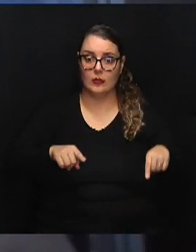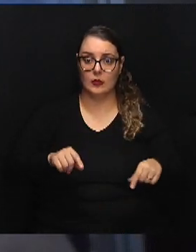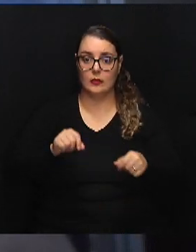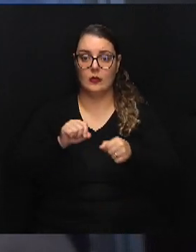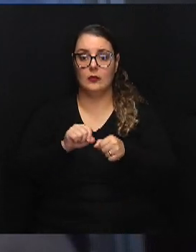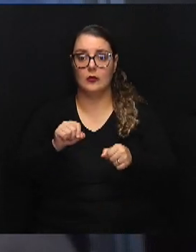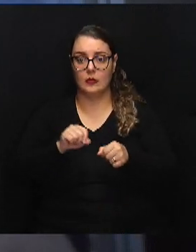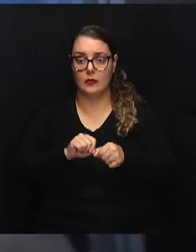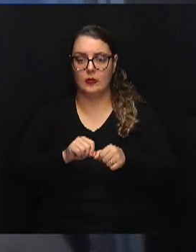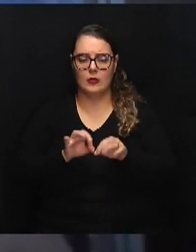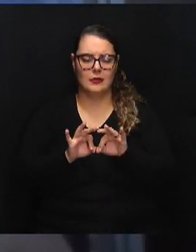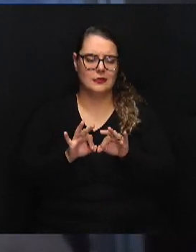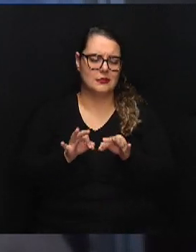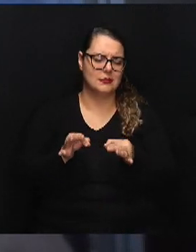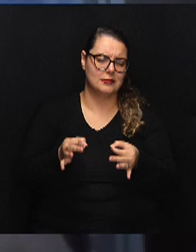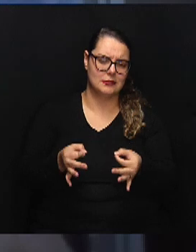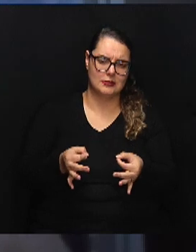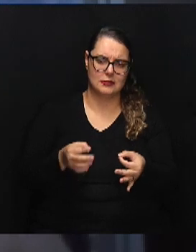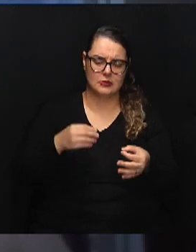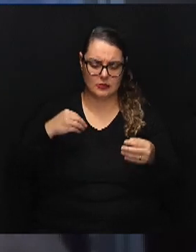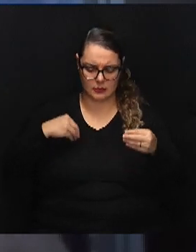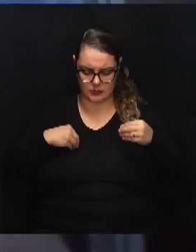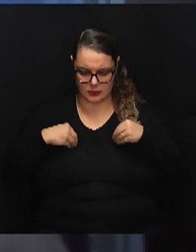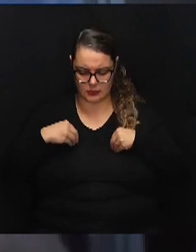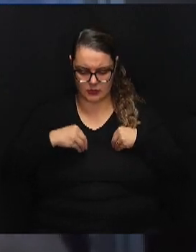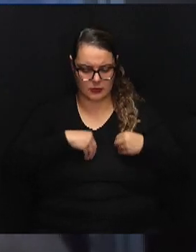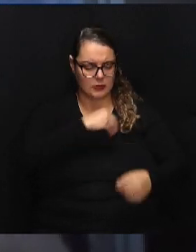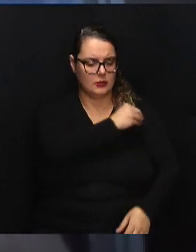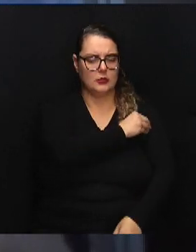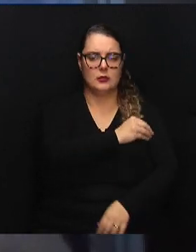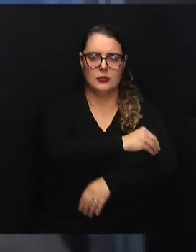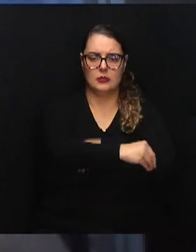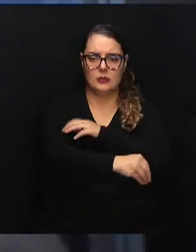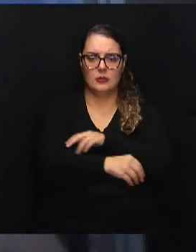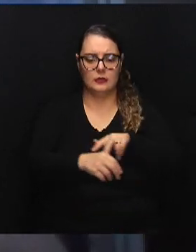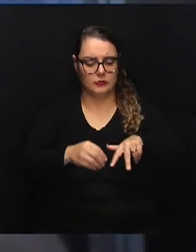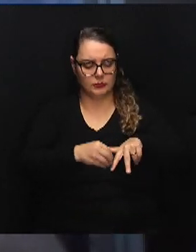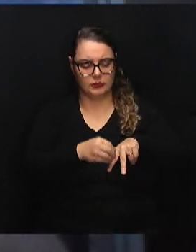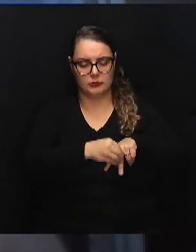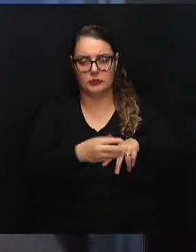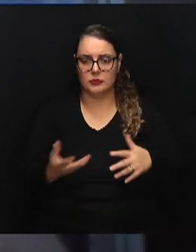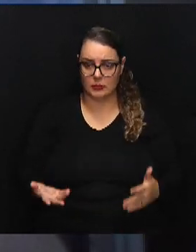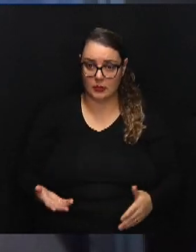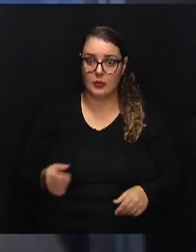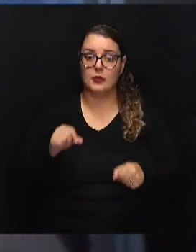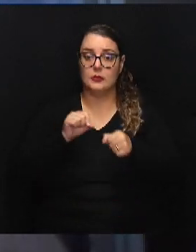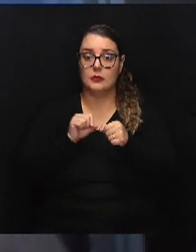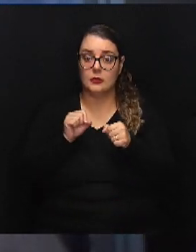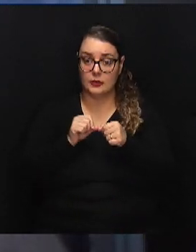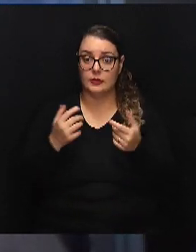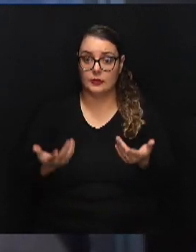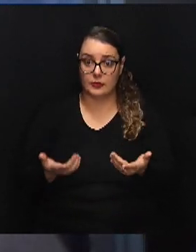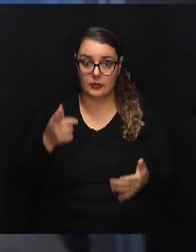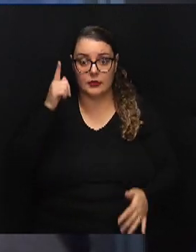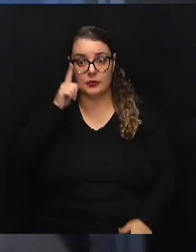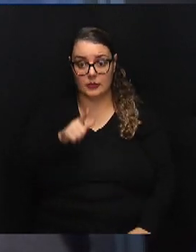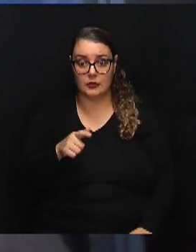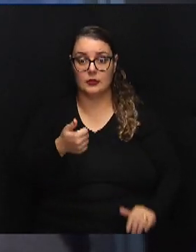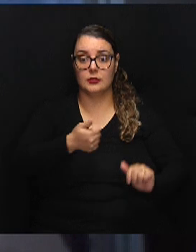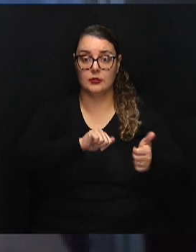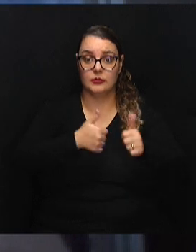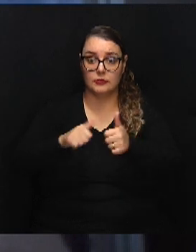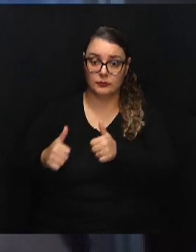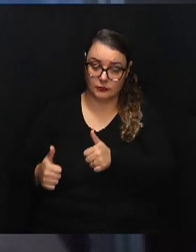aquele exame super simples, que coloca uns eletrodos nos braços, na perna e sobre o tórax, e a gente consegue